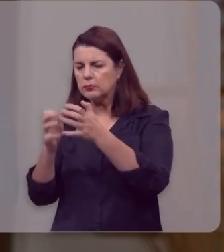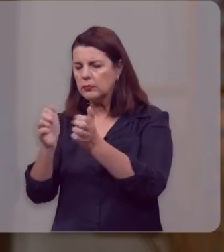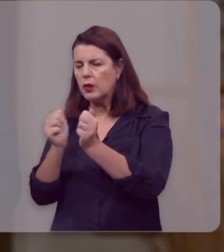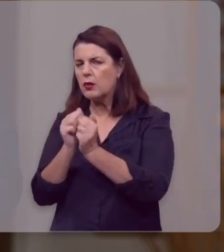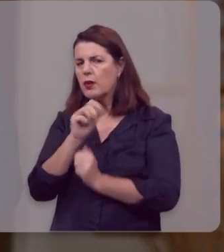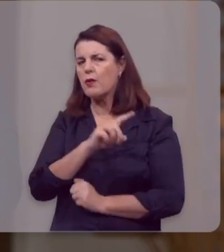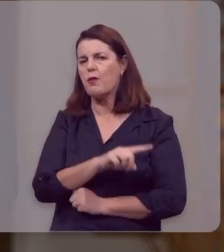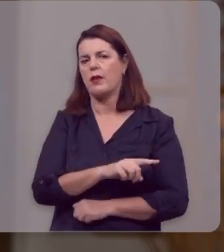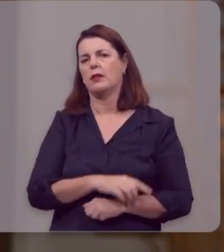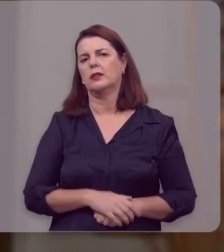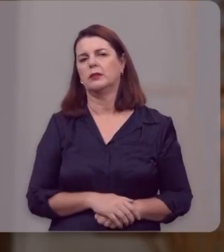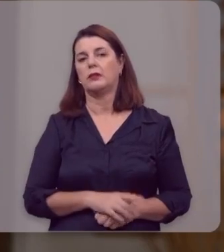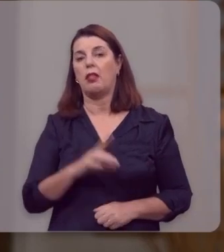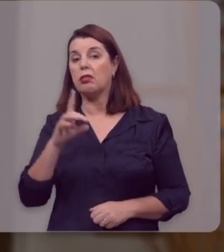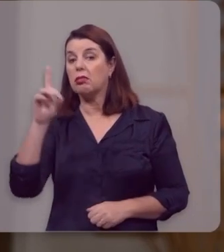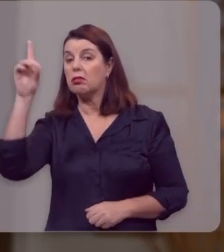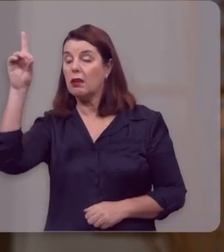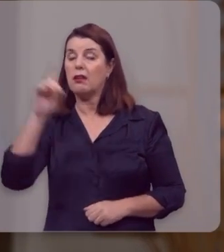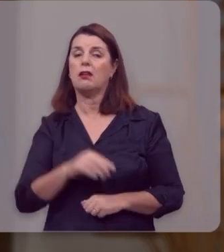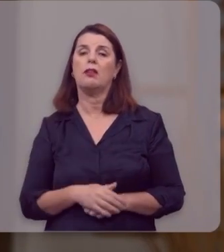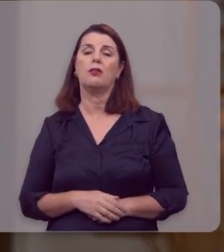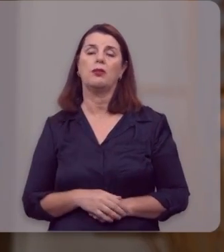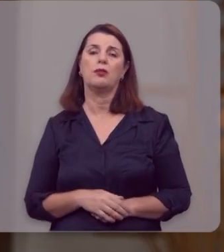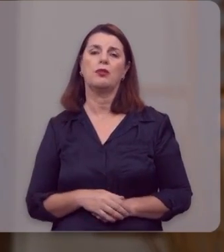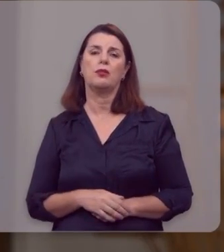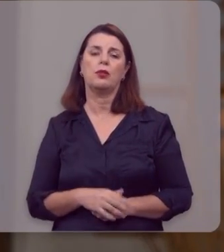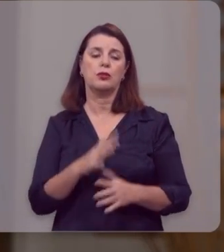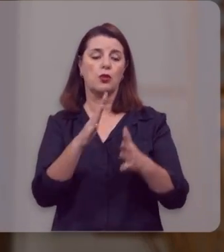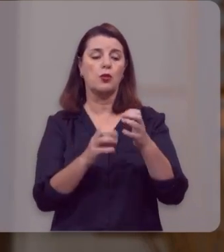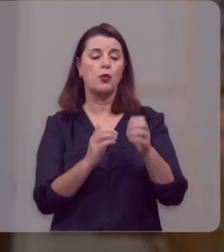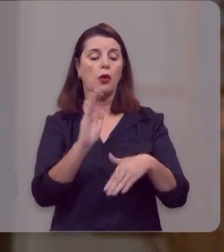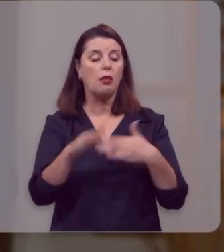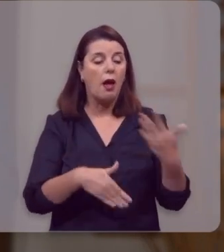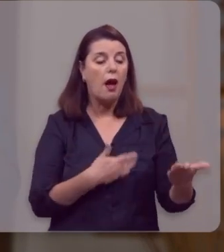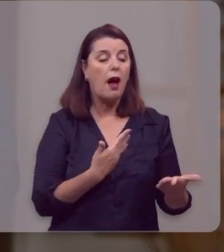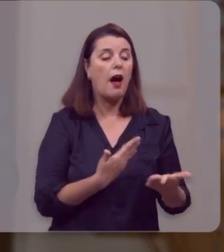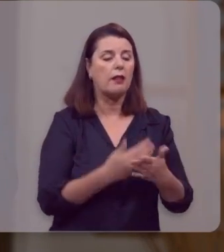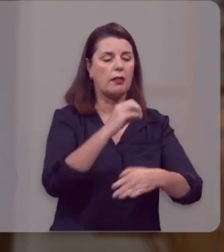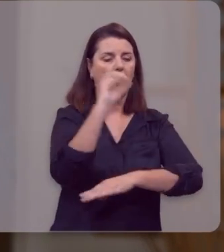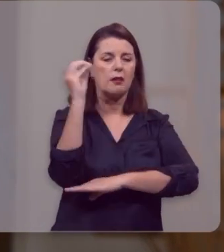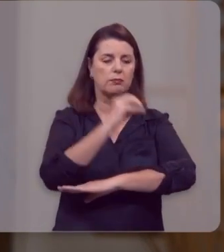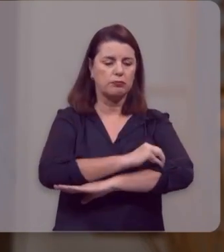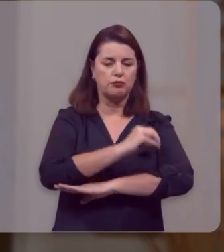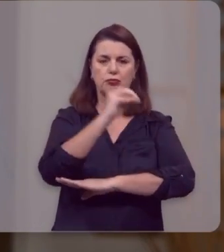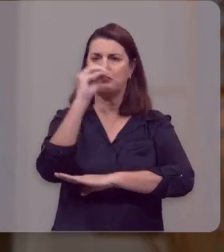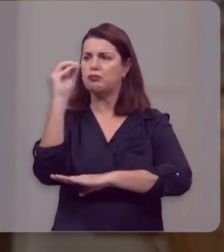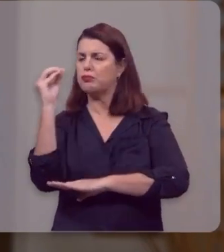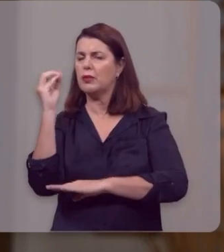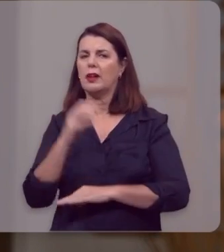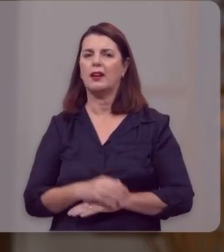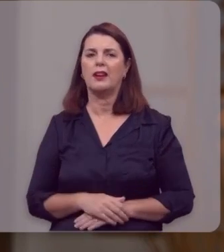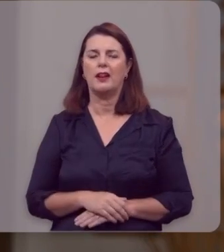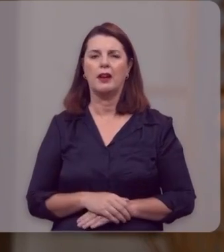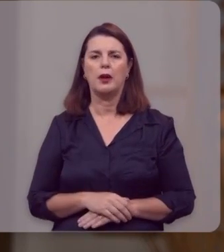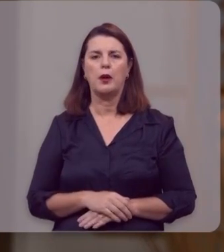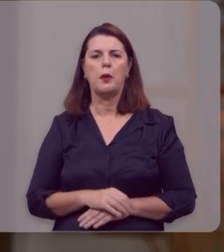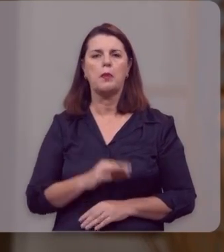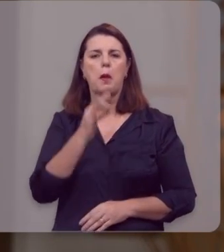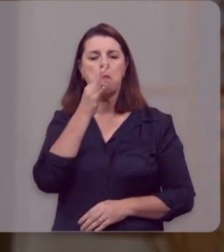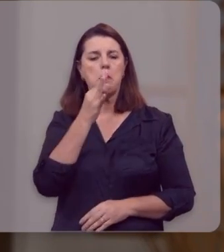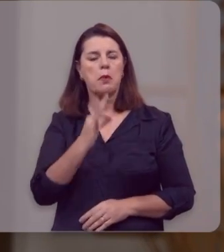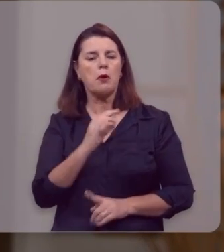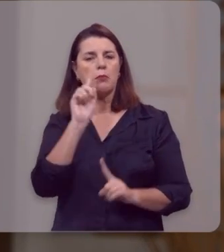ele. É Deus quem luta até ao amanhecer com ele, porque o propósito